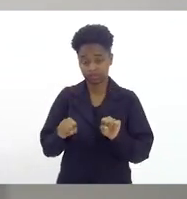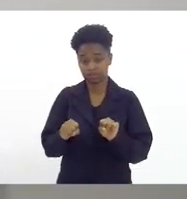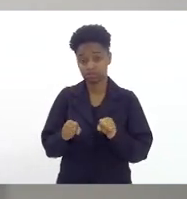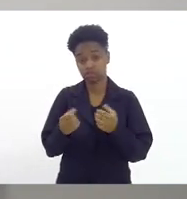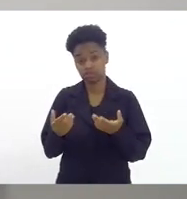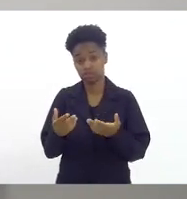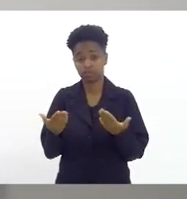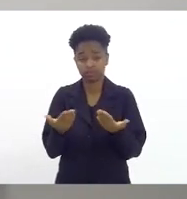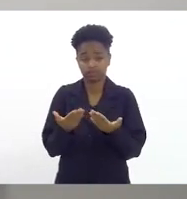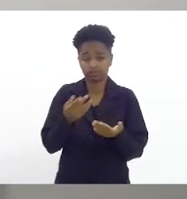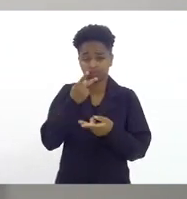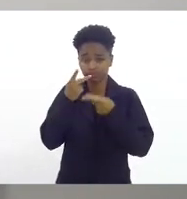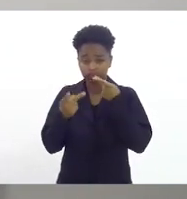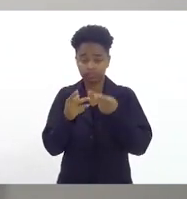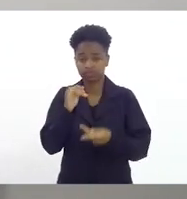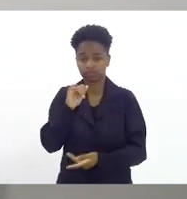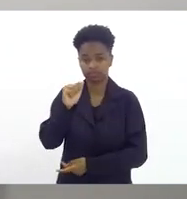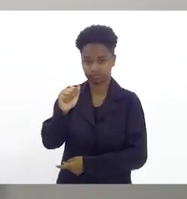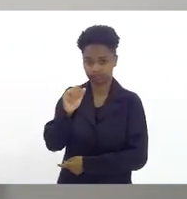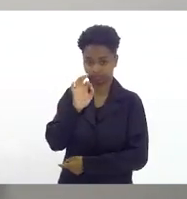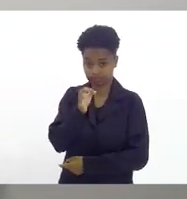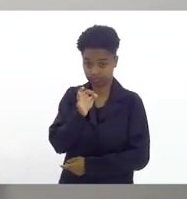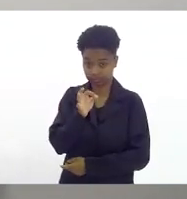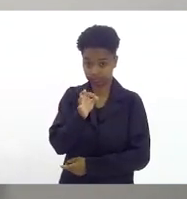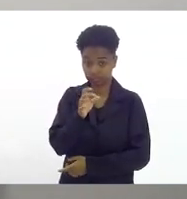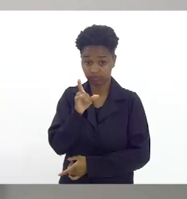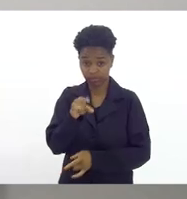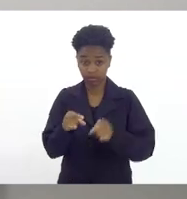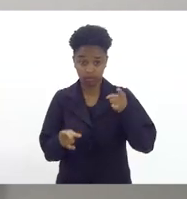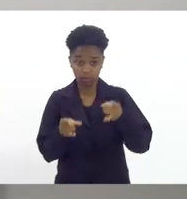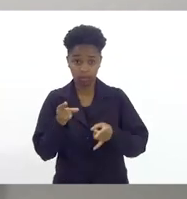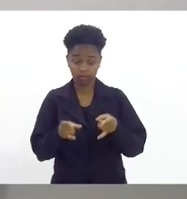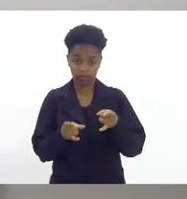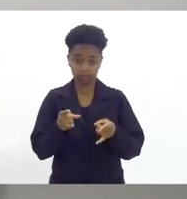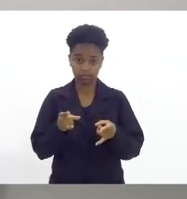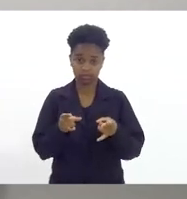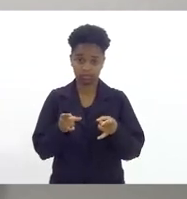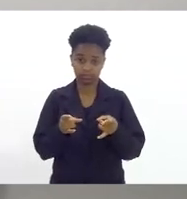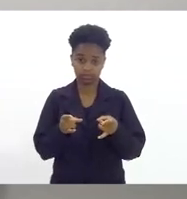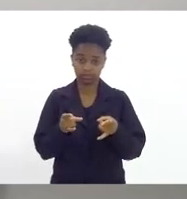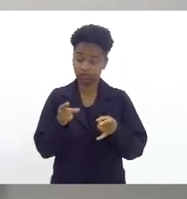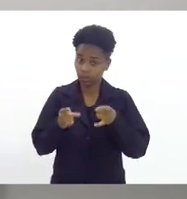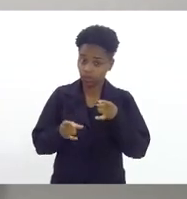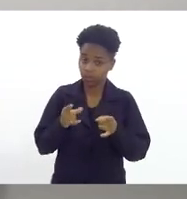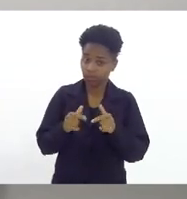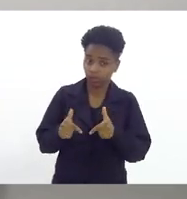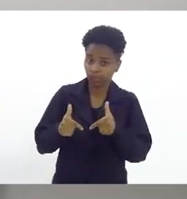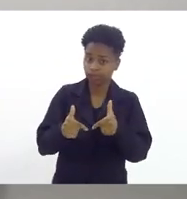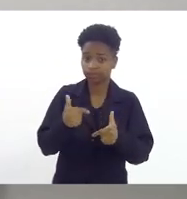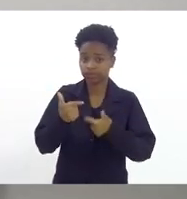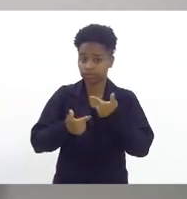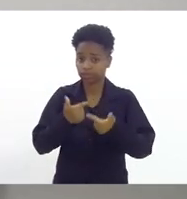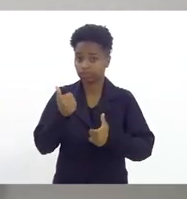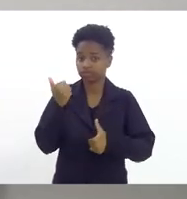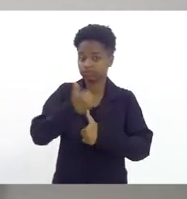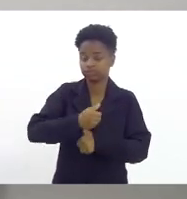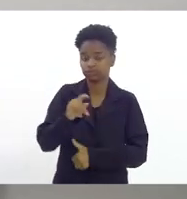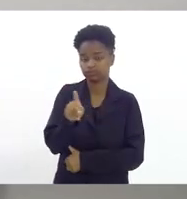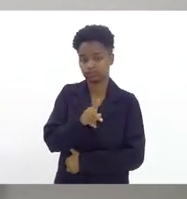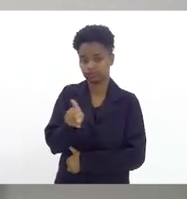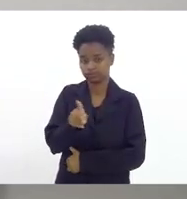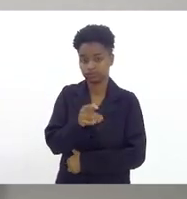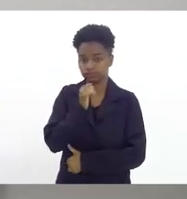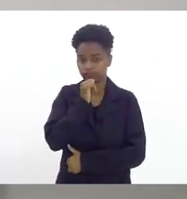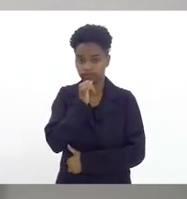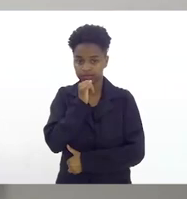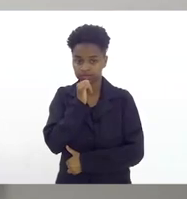muitos outros falam a inteligência artificial né robôs robôs fazendo o trabalho de professores como